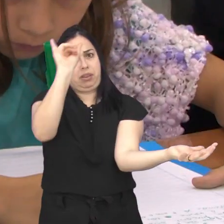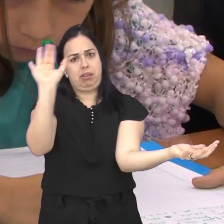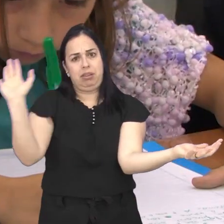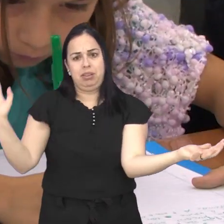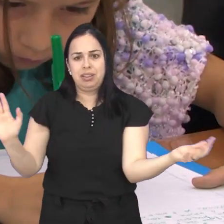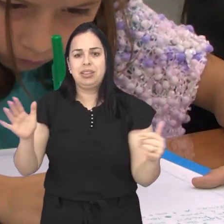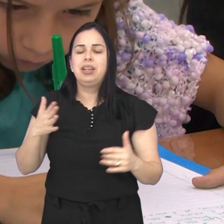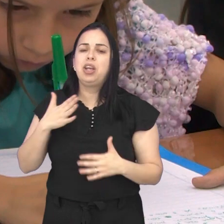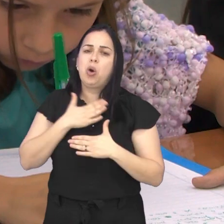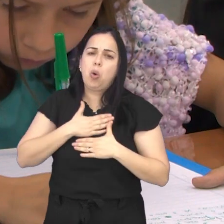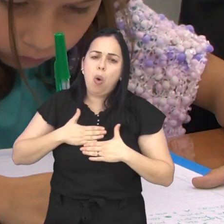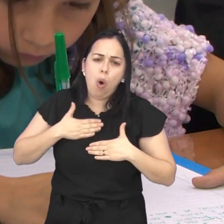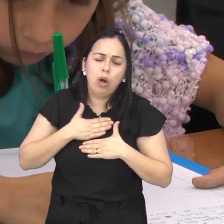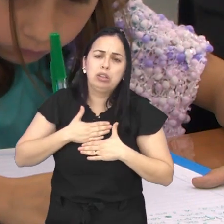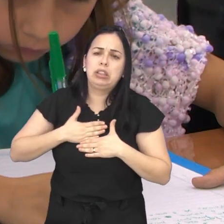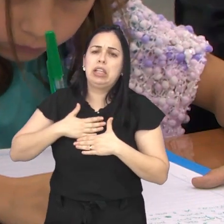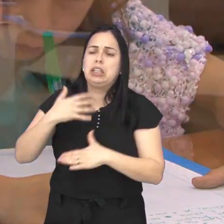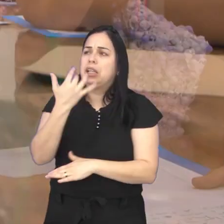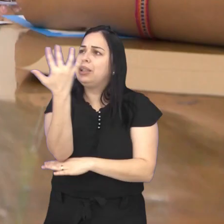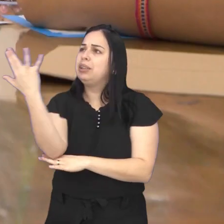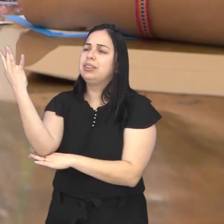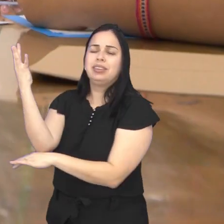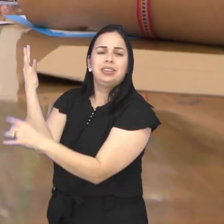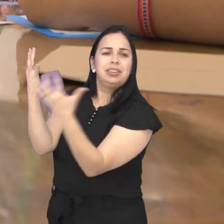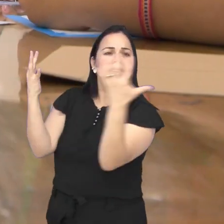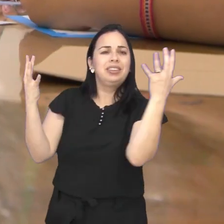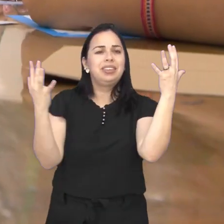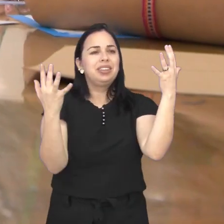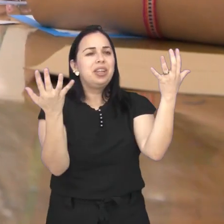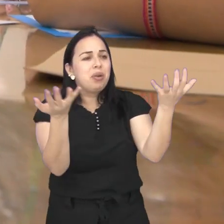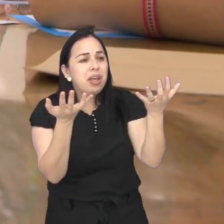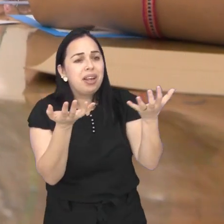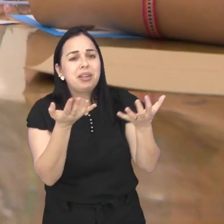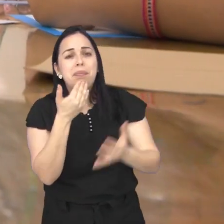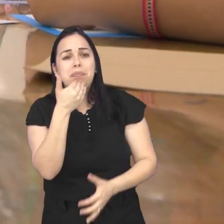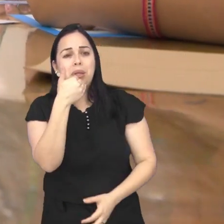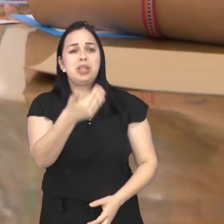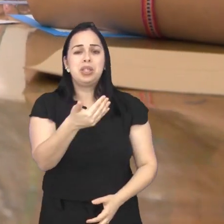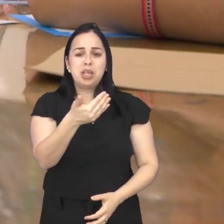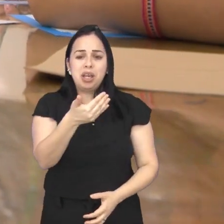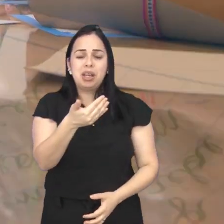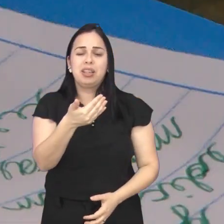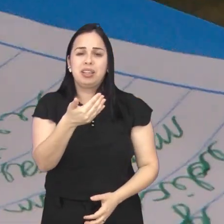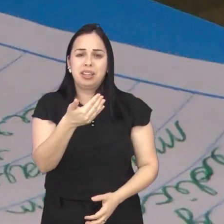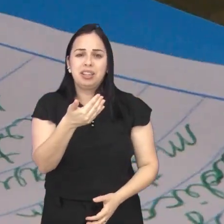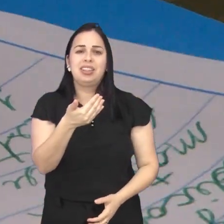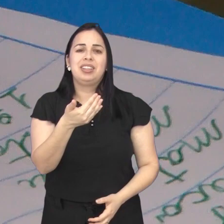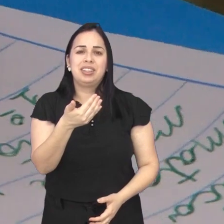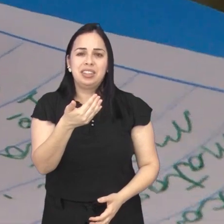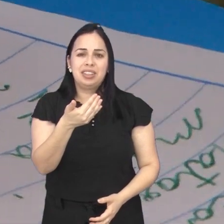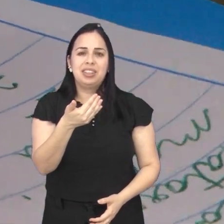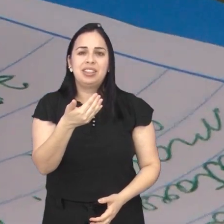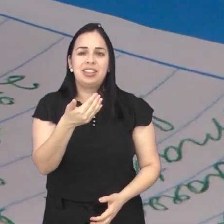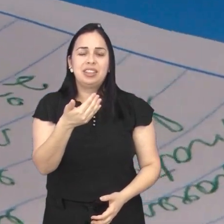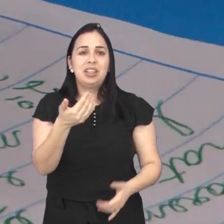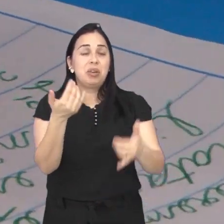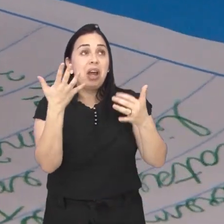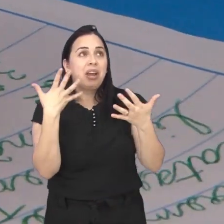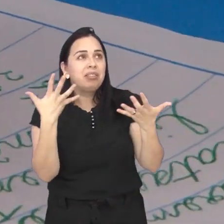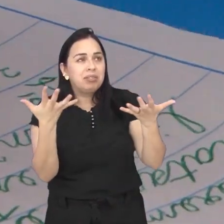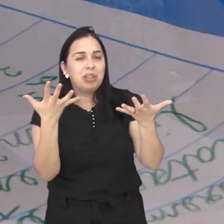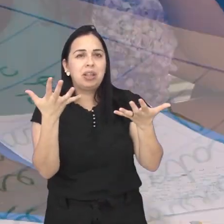Desde o 1º ano eu gosto muito da natureza, então eu gostaria que vocês trocassem